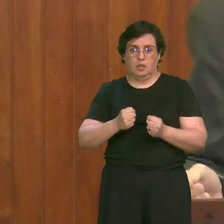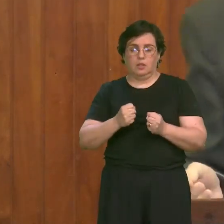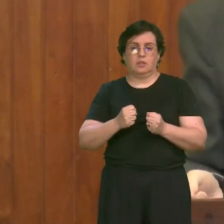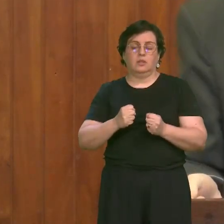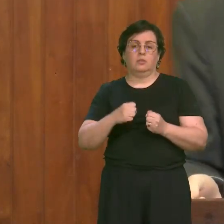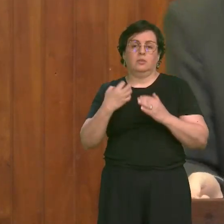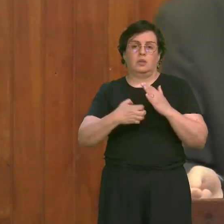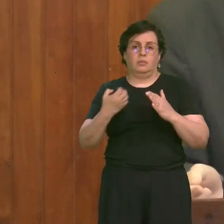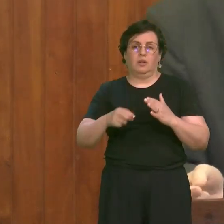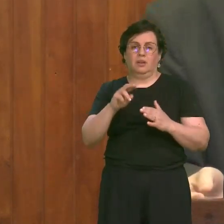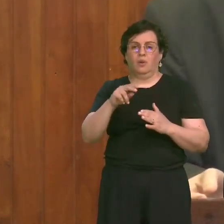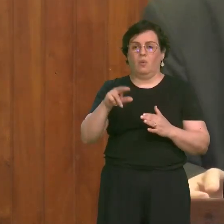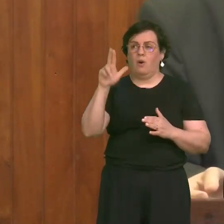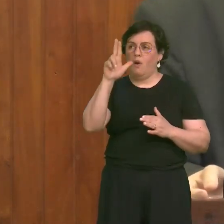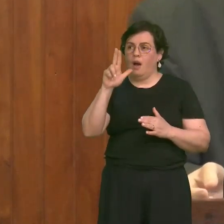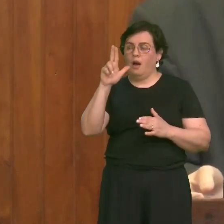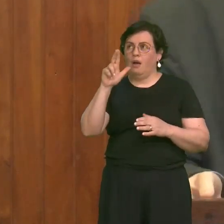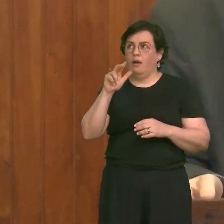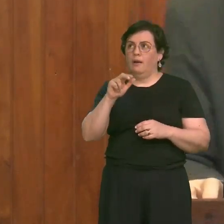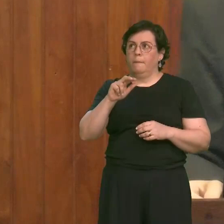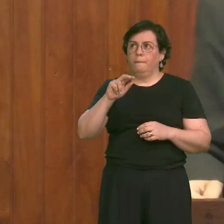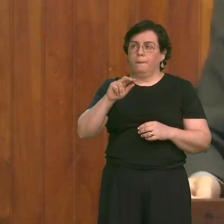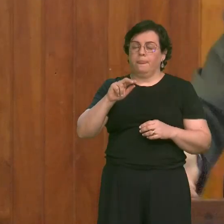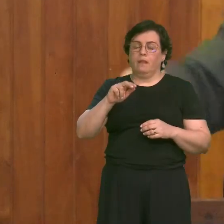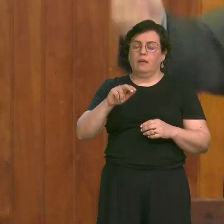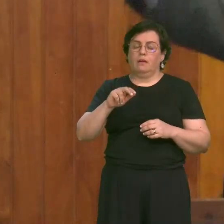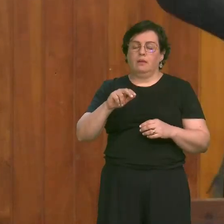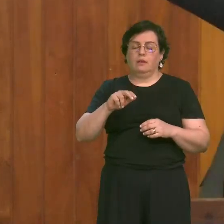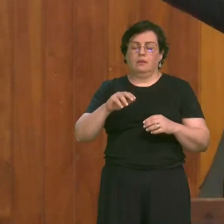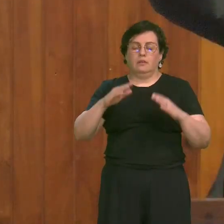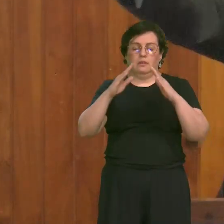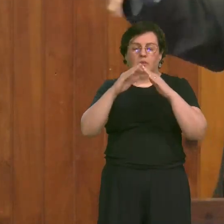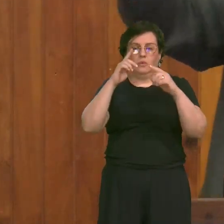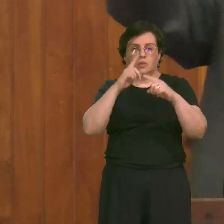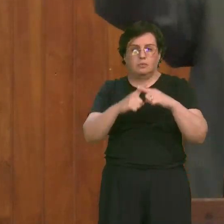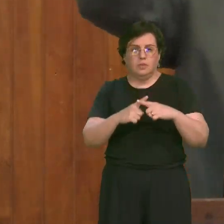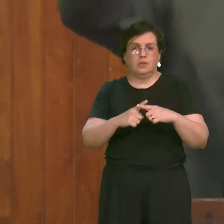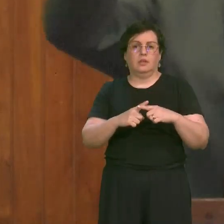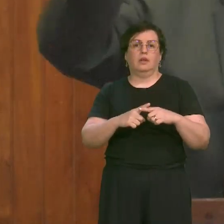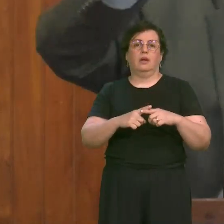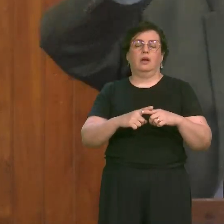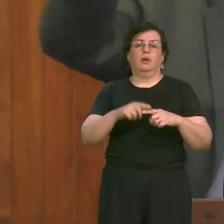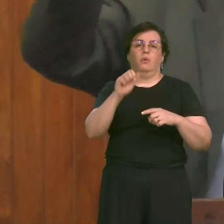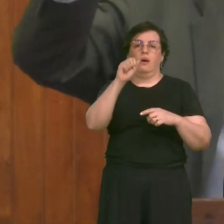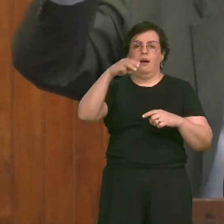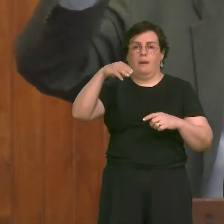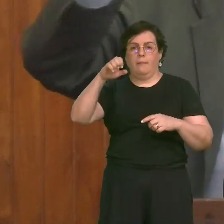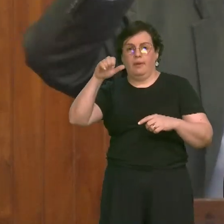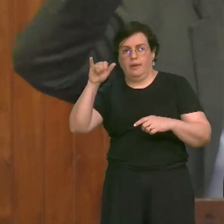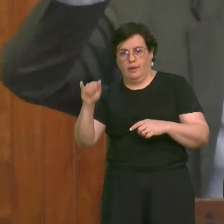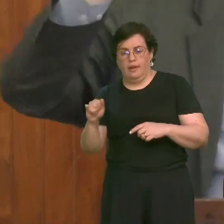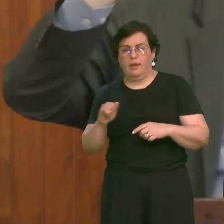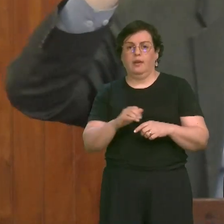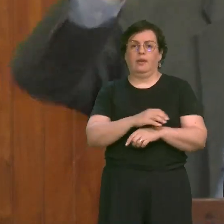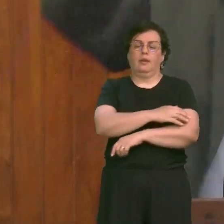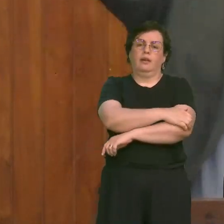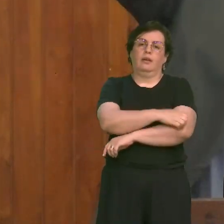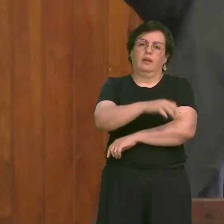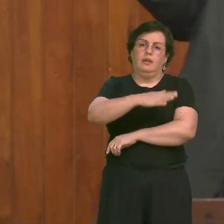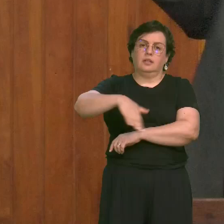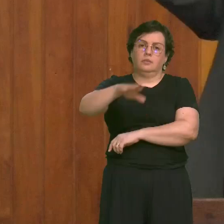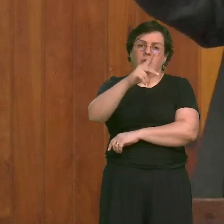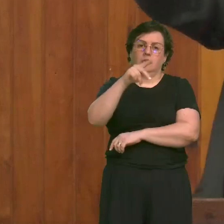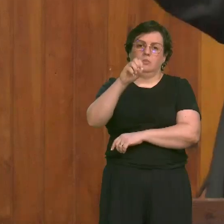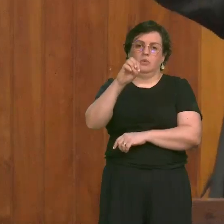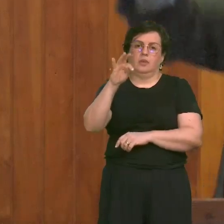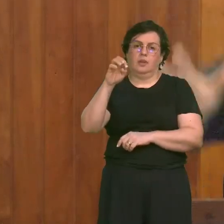HB1 Santa Casa ACC Amei espaço potencial citando algumas de forma exemplar né